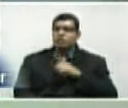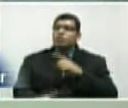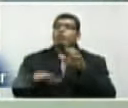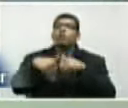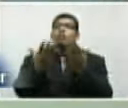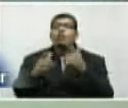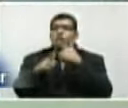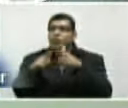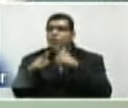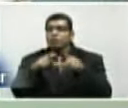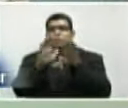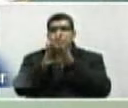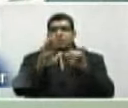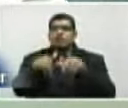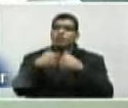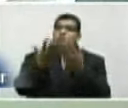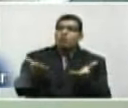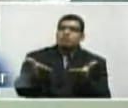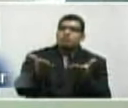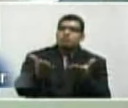da legislação?